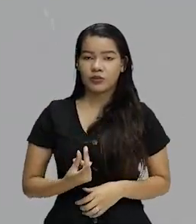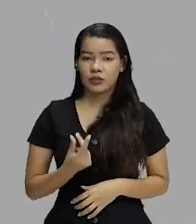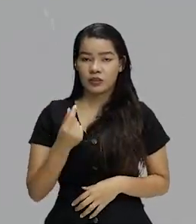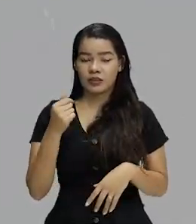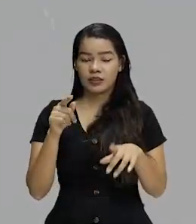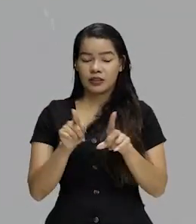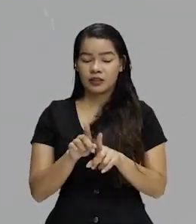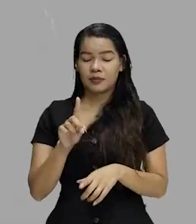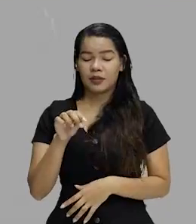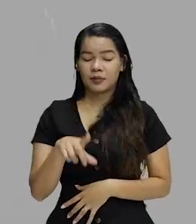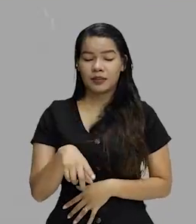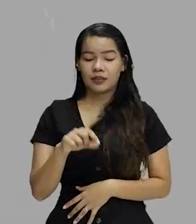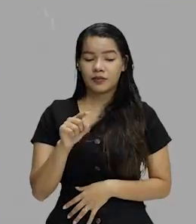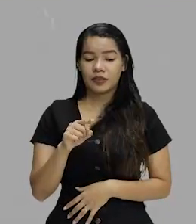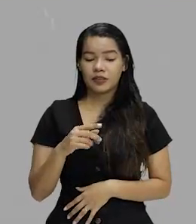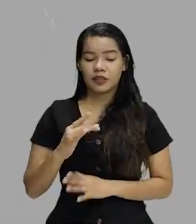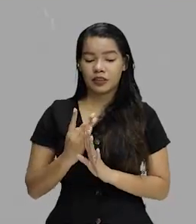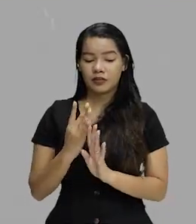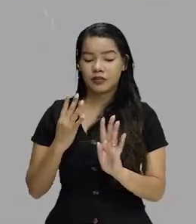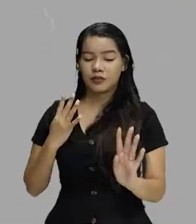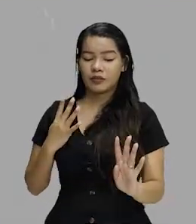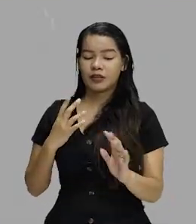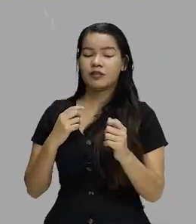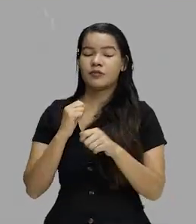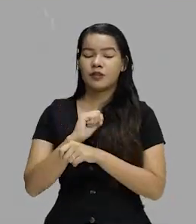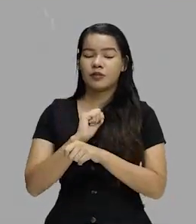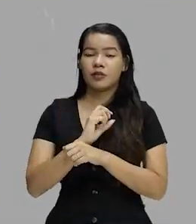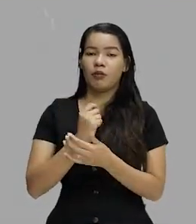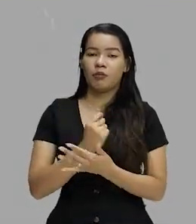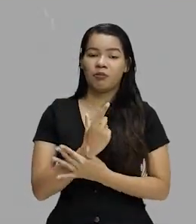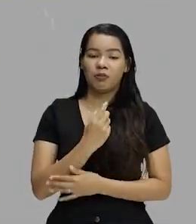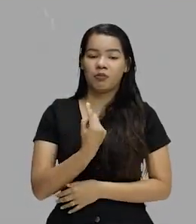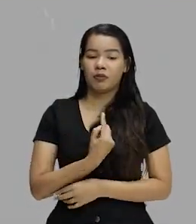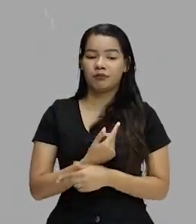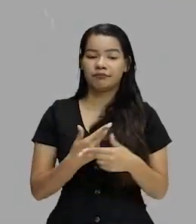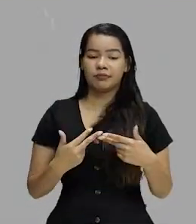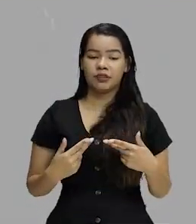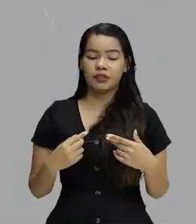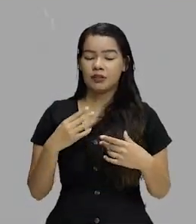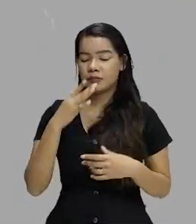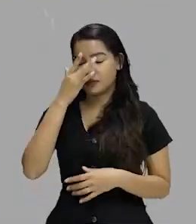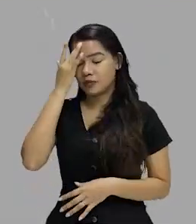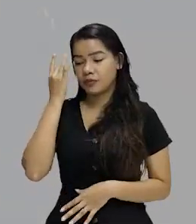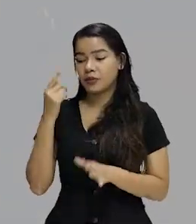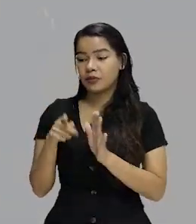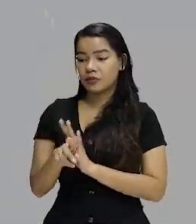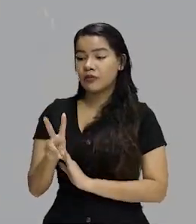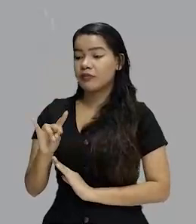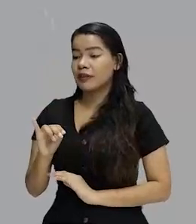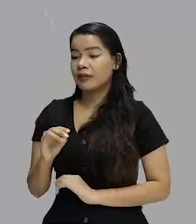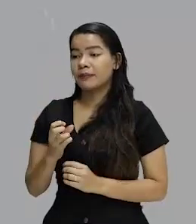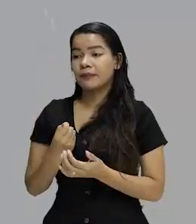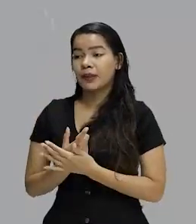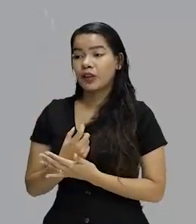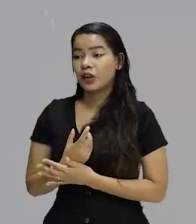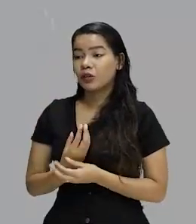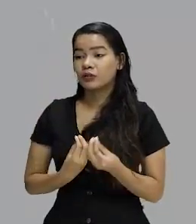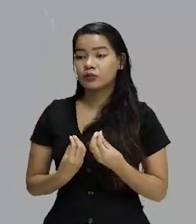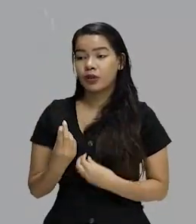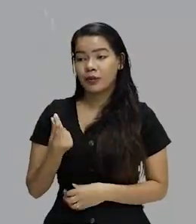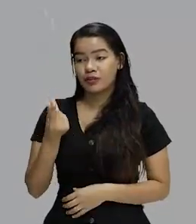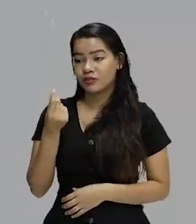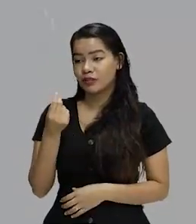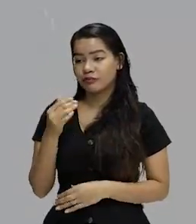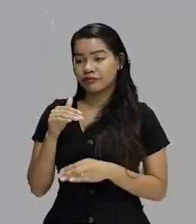Você está lá na fila para comprar alguma coisa e alguém pergunta, vai pagar com cartão, com Pix, com dinheiro, tá? Em espécie?